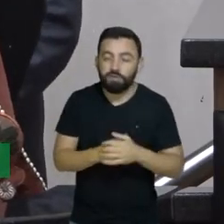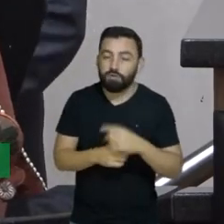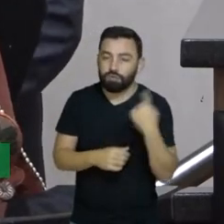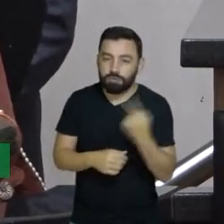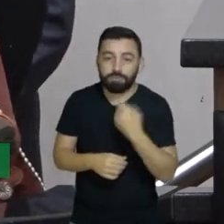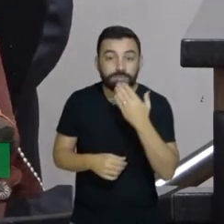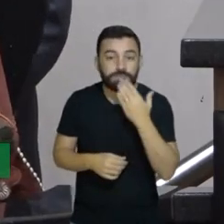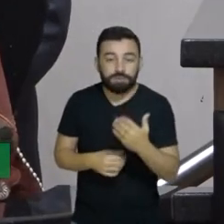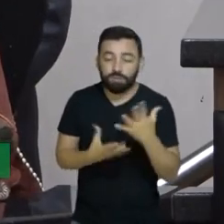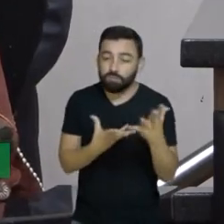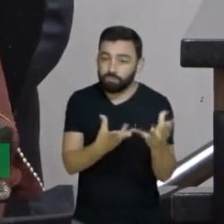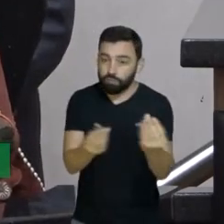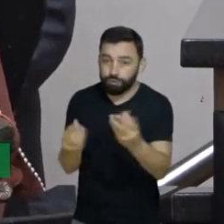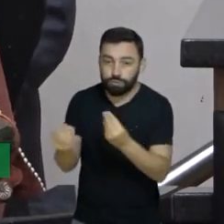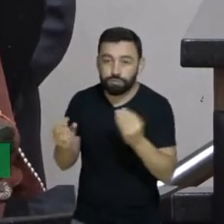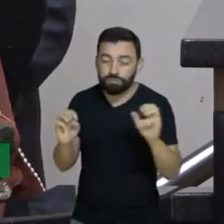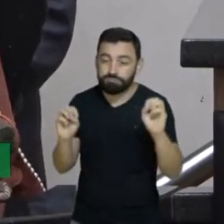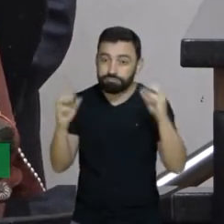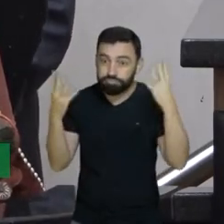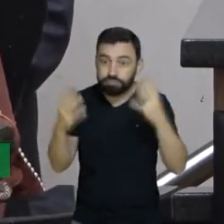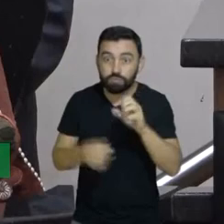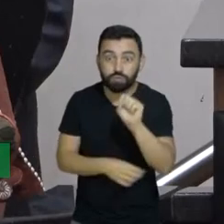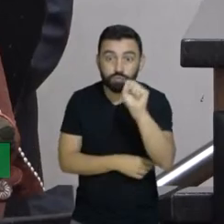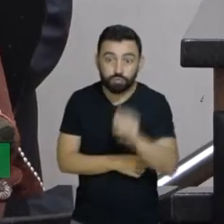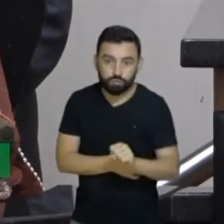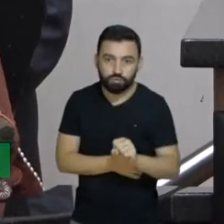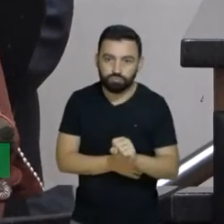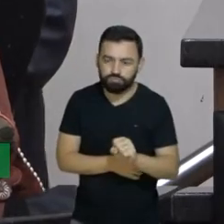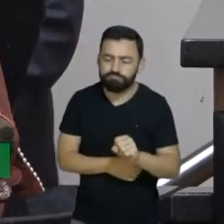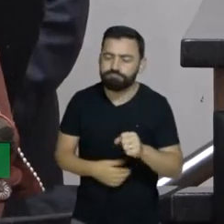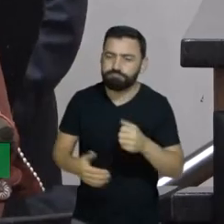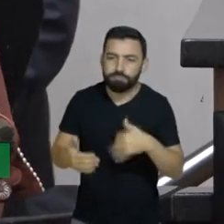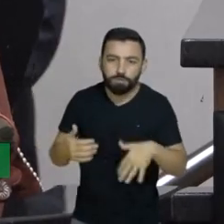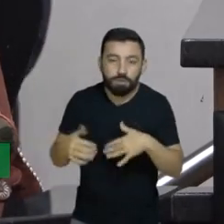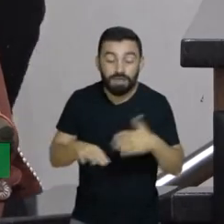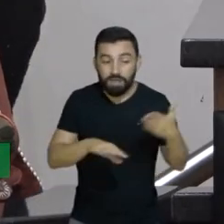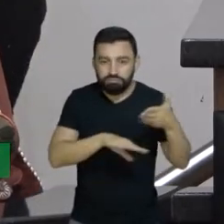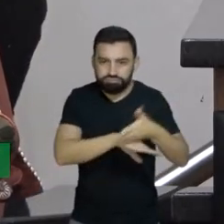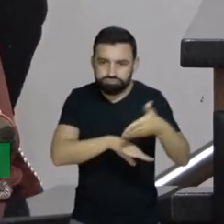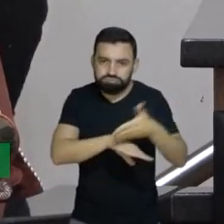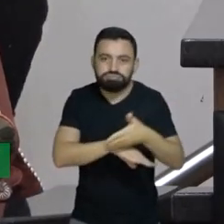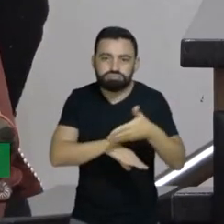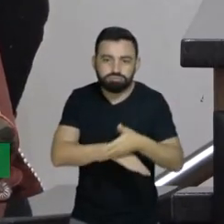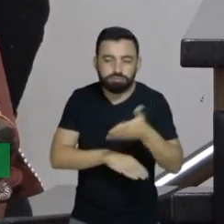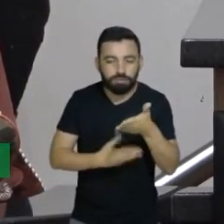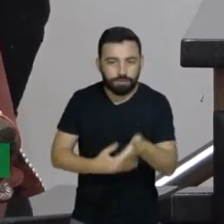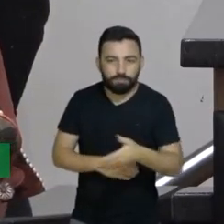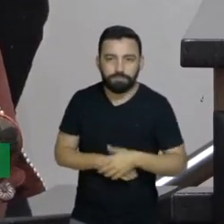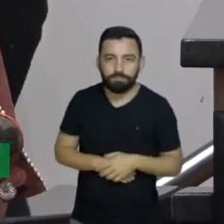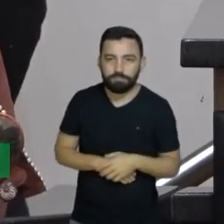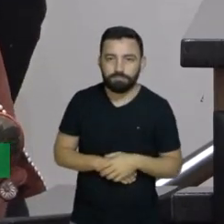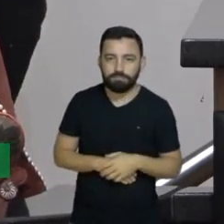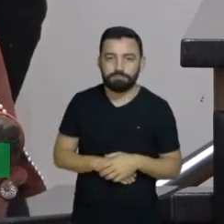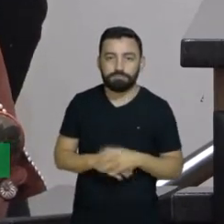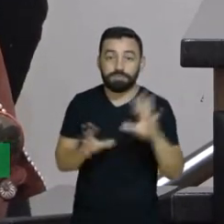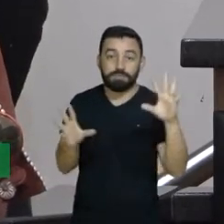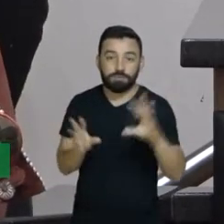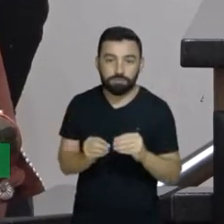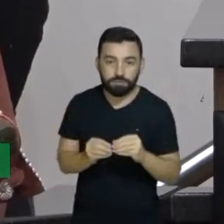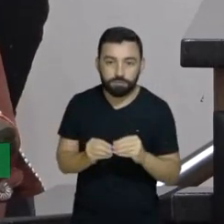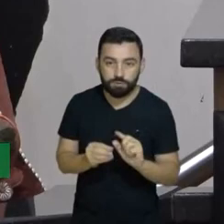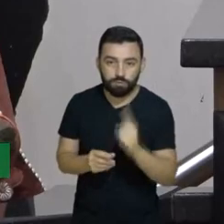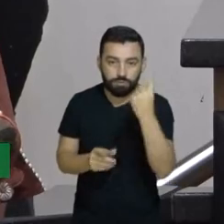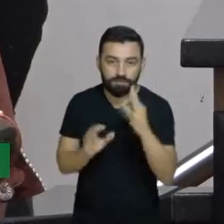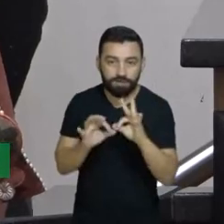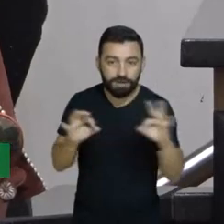pedidos de muitos artistas gaúchos que estarão participando desta edição. Resumindo em uma frase o